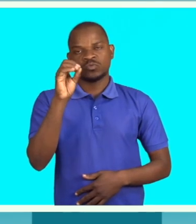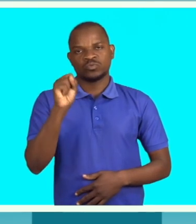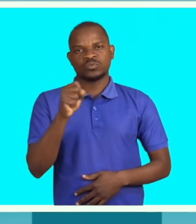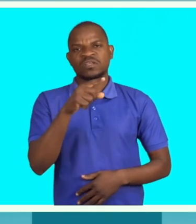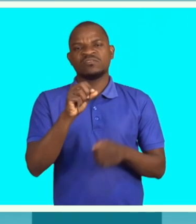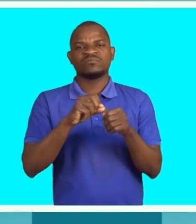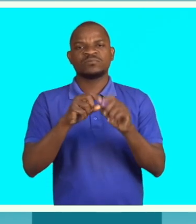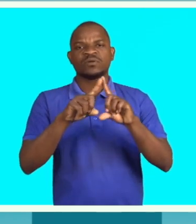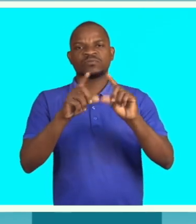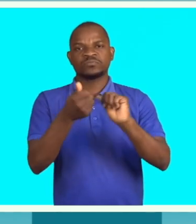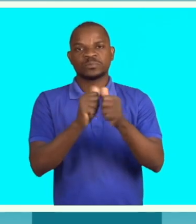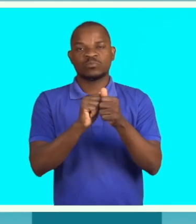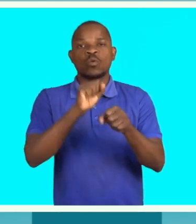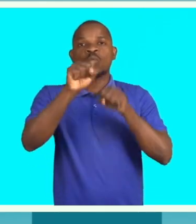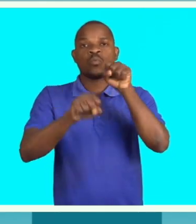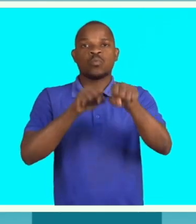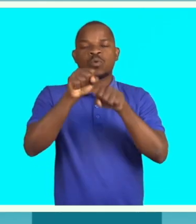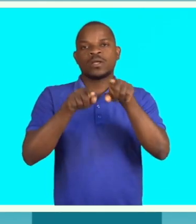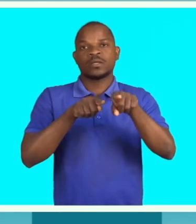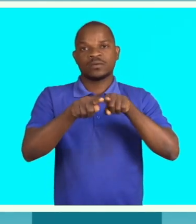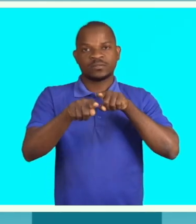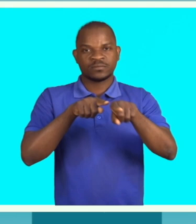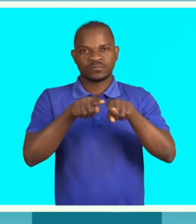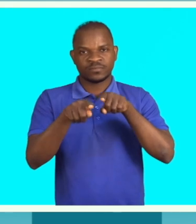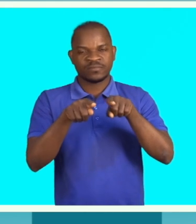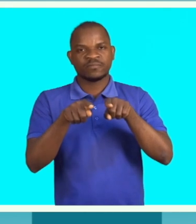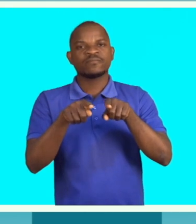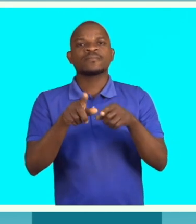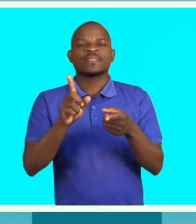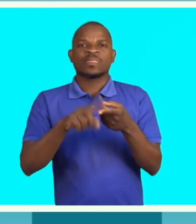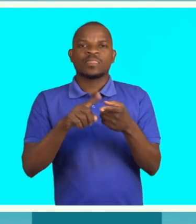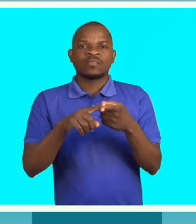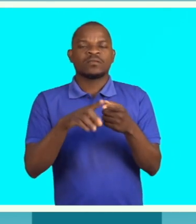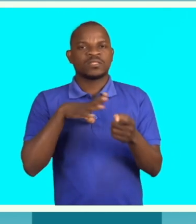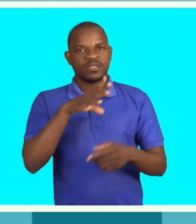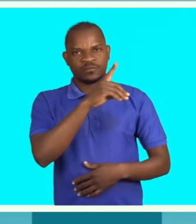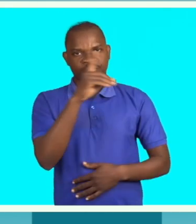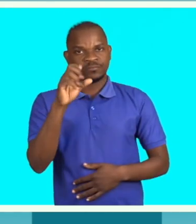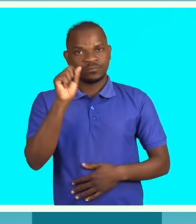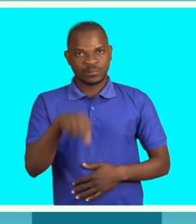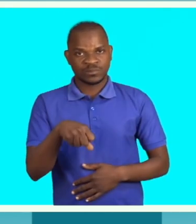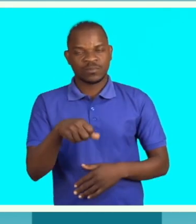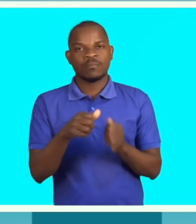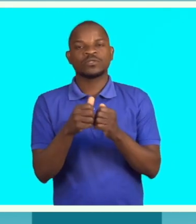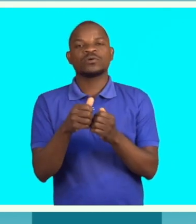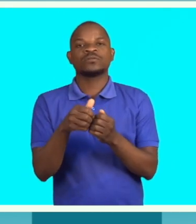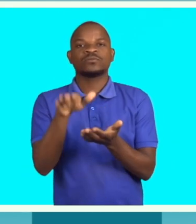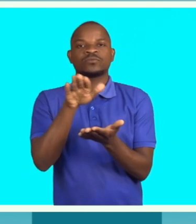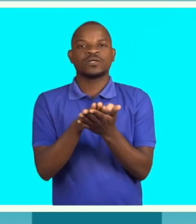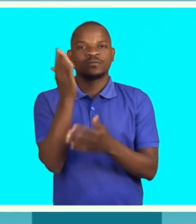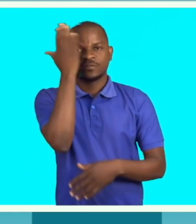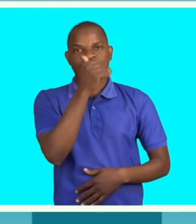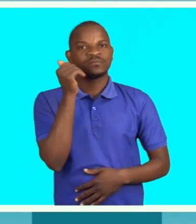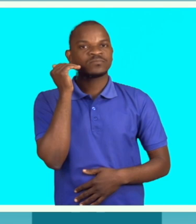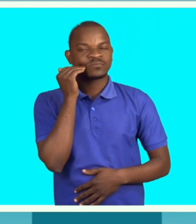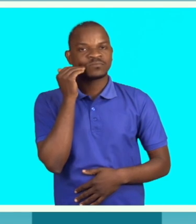o triciclo, um atleta com deficiência, baseado na cidade do Chimoio e para si,